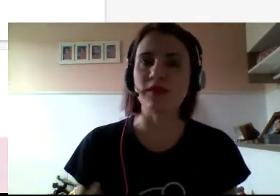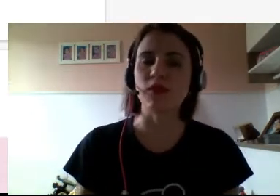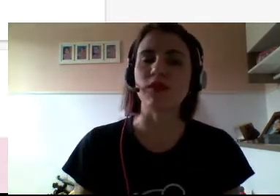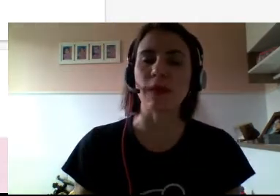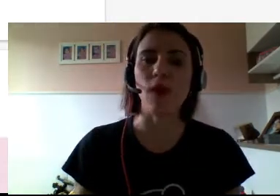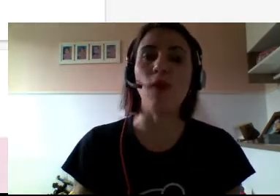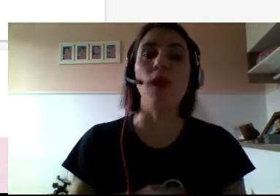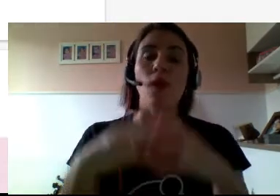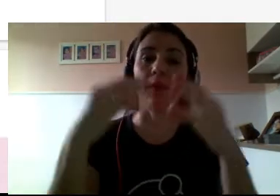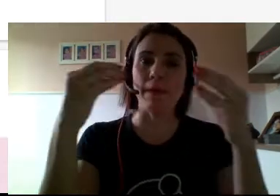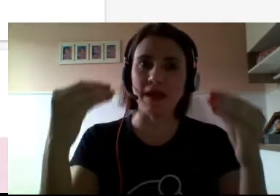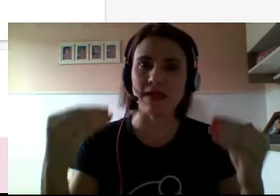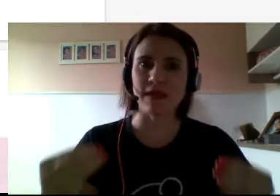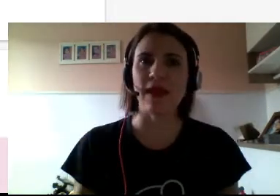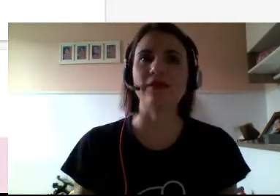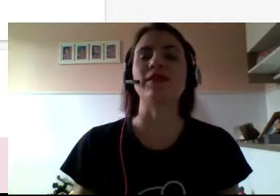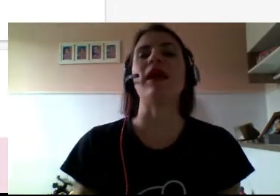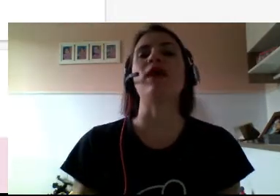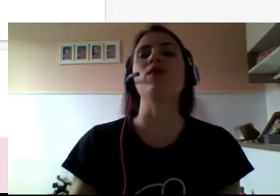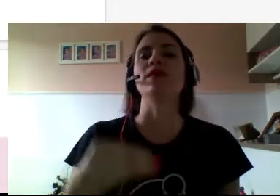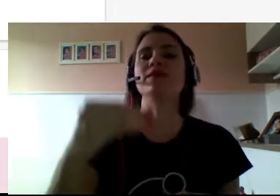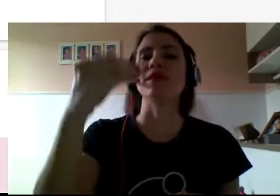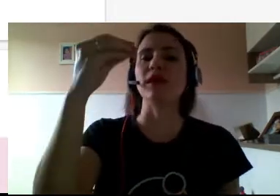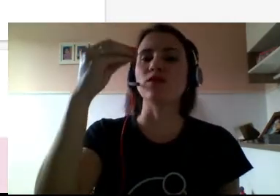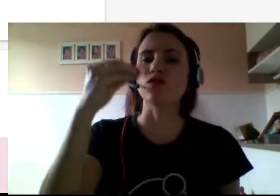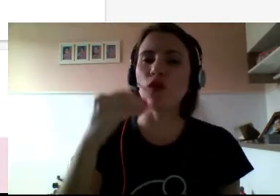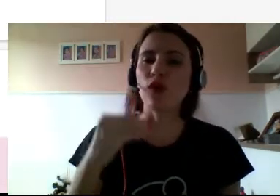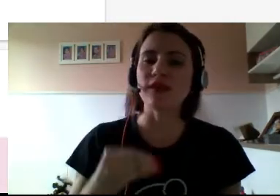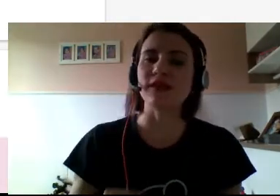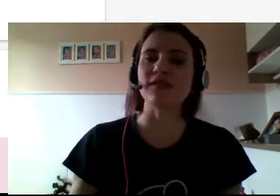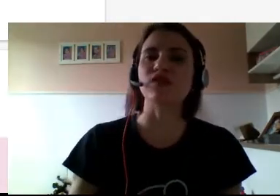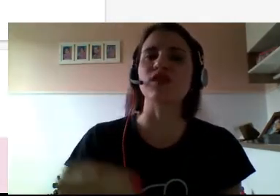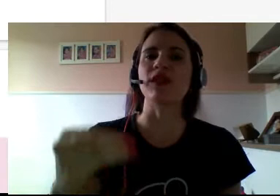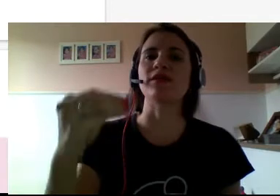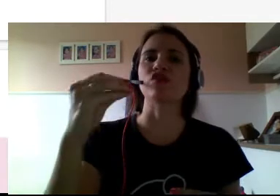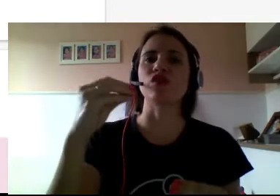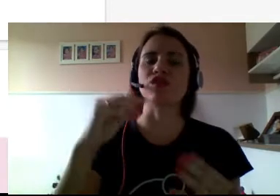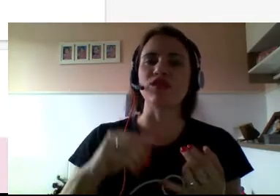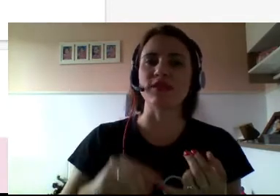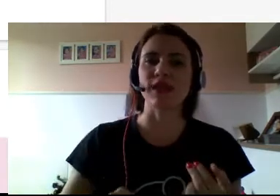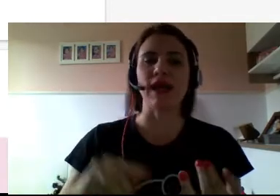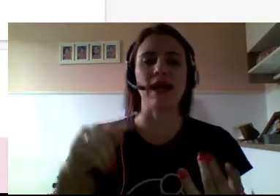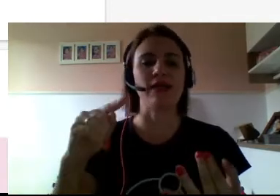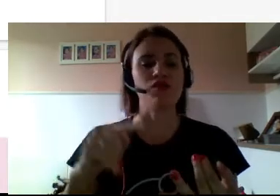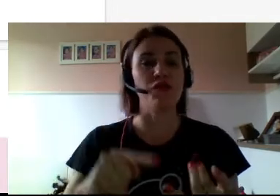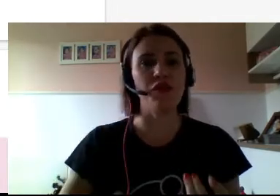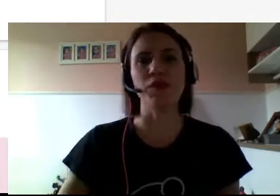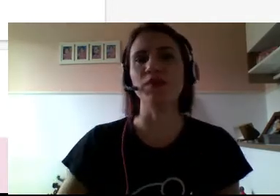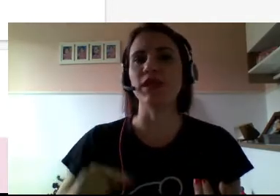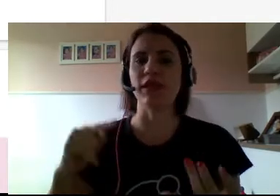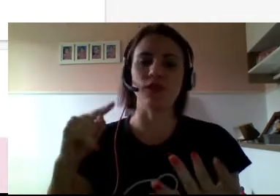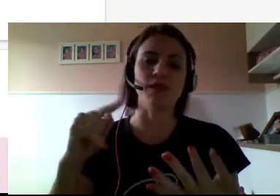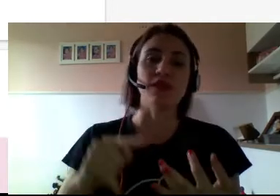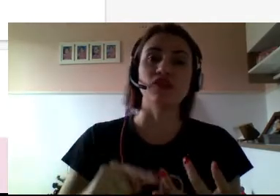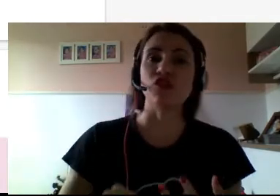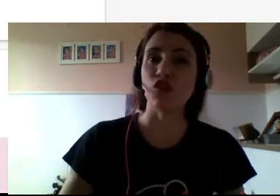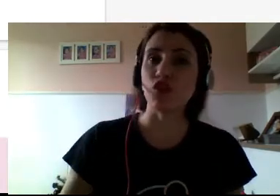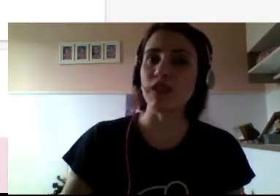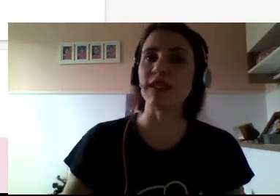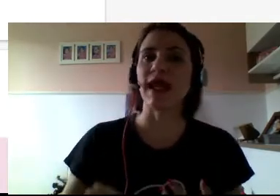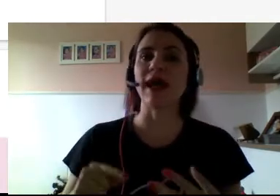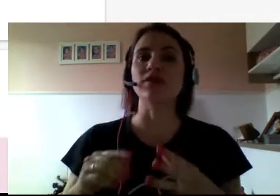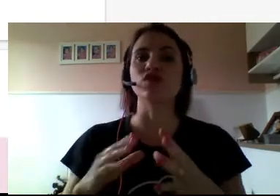montaremos mesmo tá bom uma peça teatral seguindo todas essas orientações de cenário de figo o